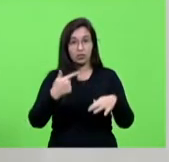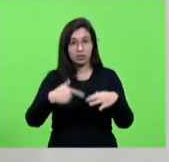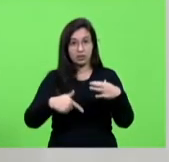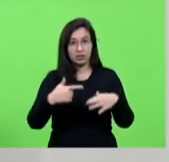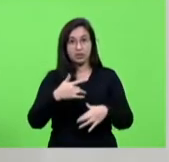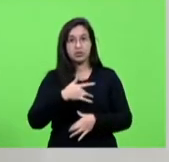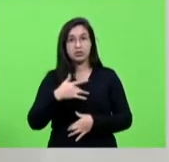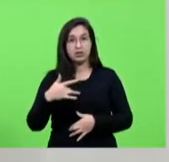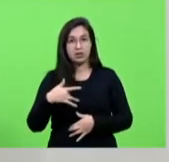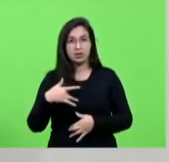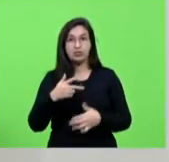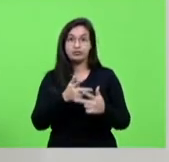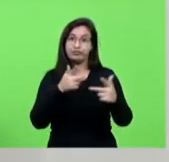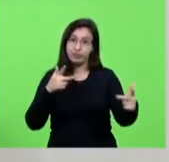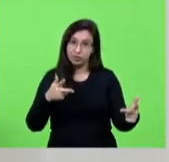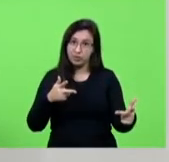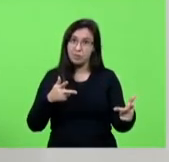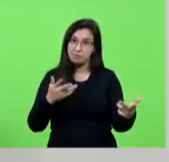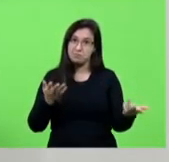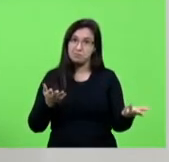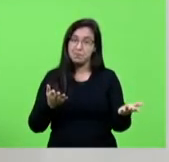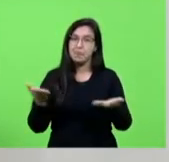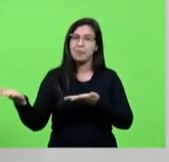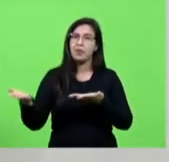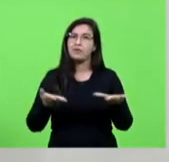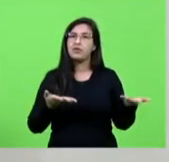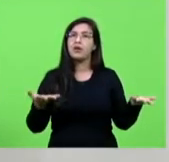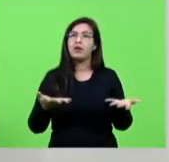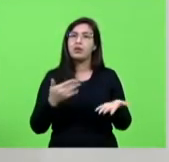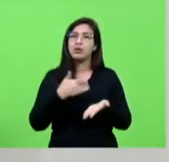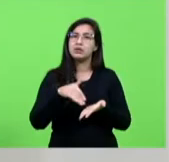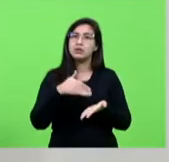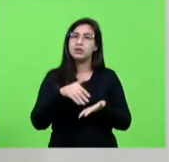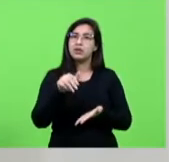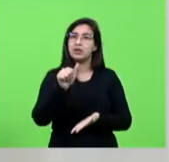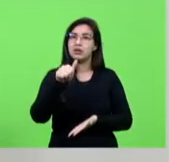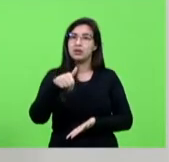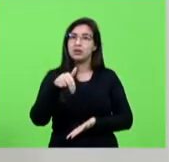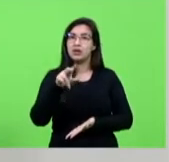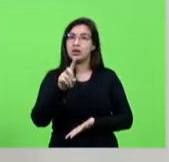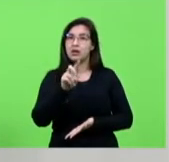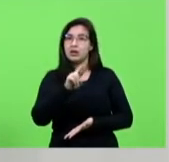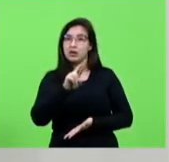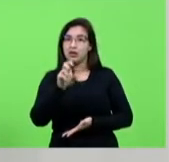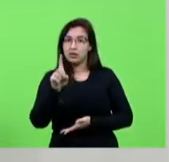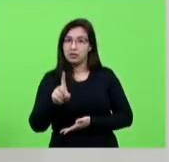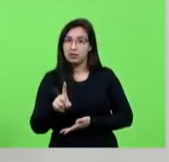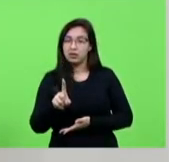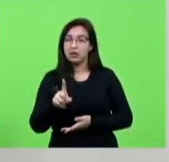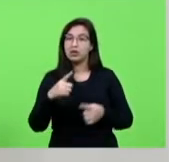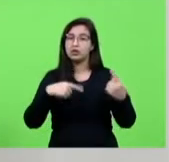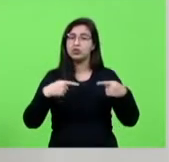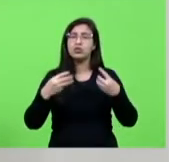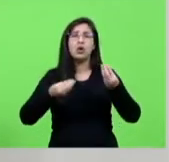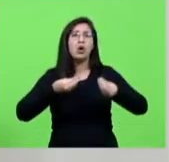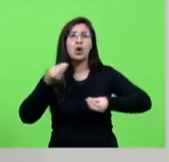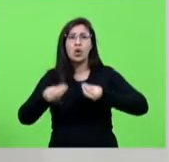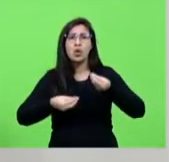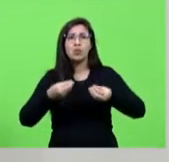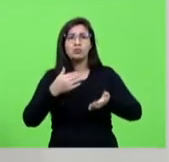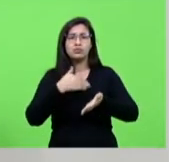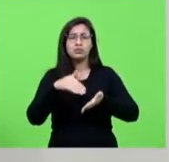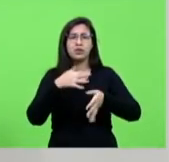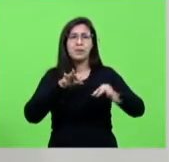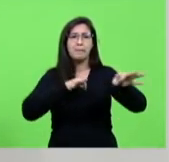embora virtual, e nós vamos convidar agora o secretário André Mota para discutir como Santa Catarina se prepara